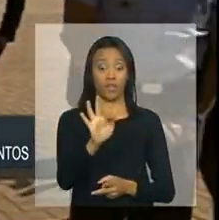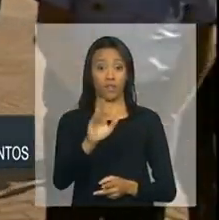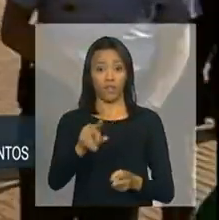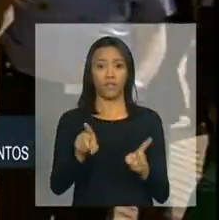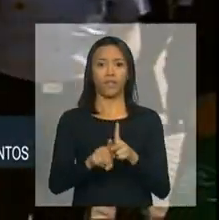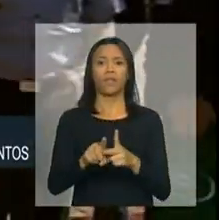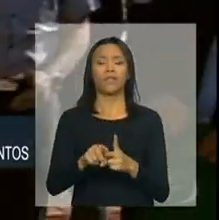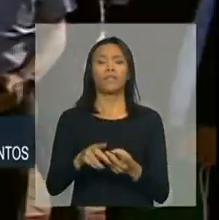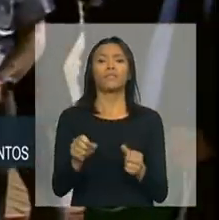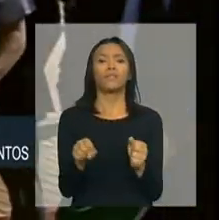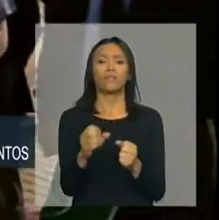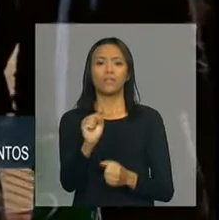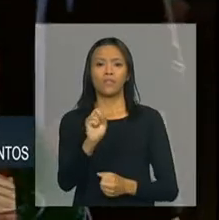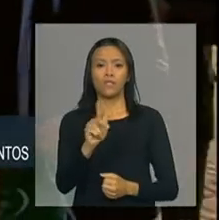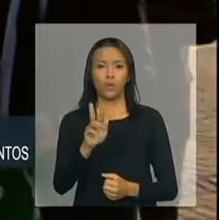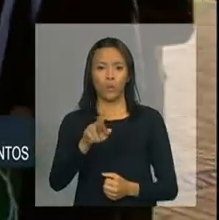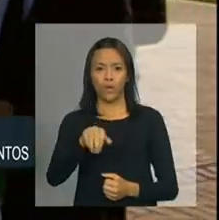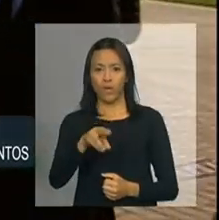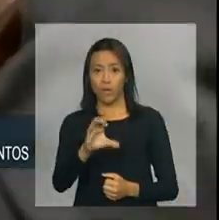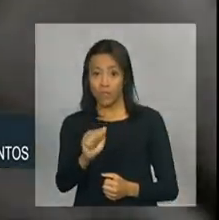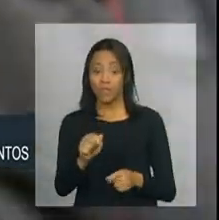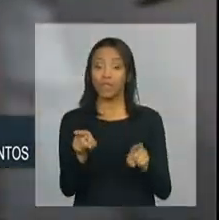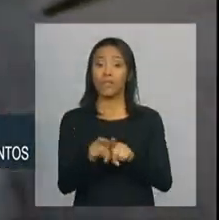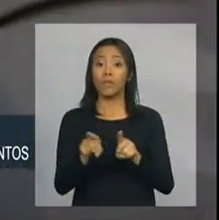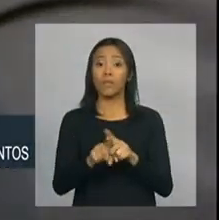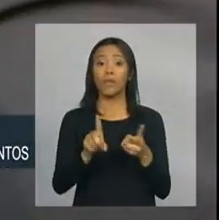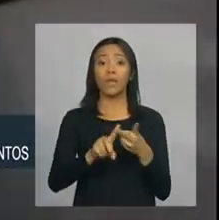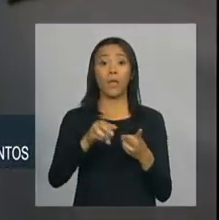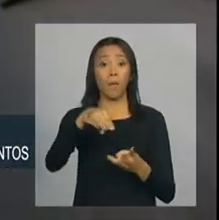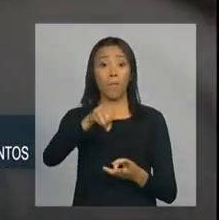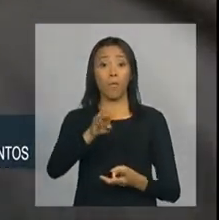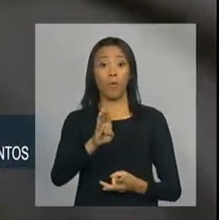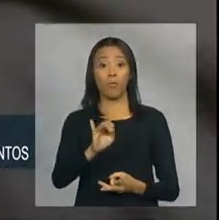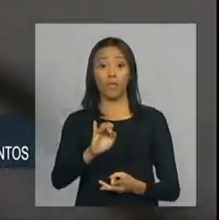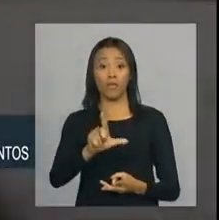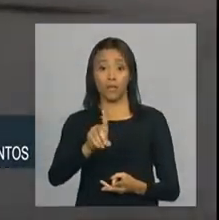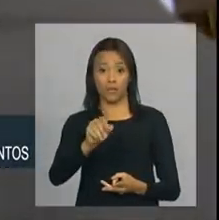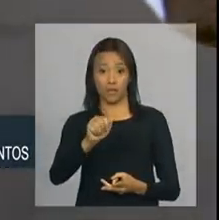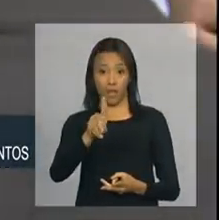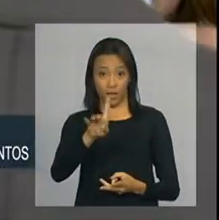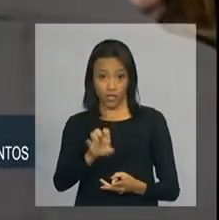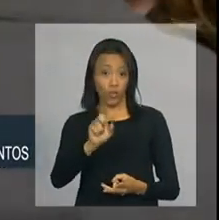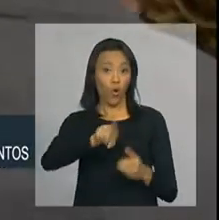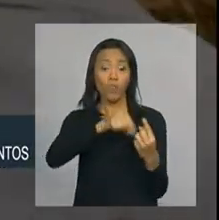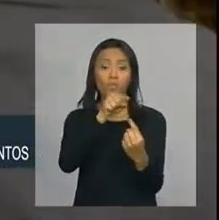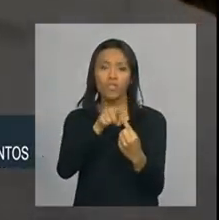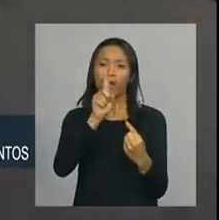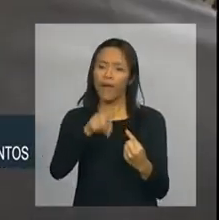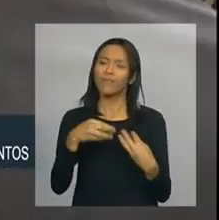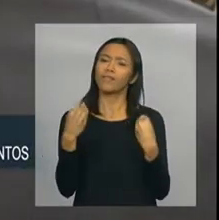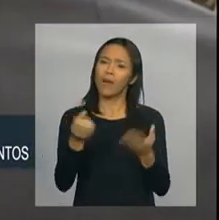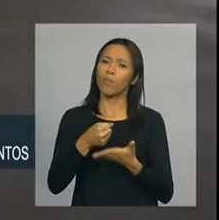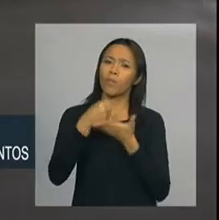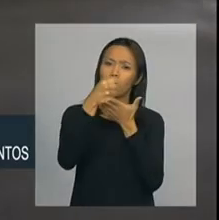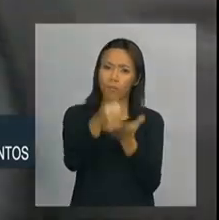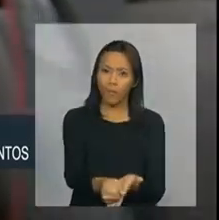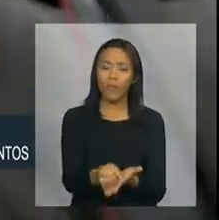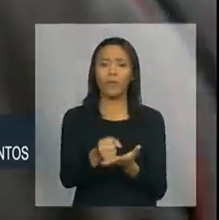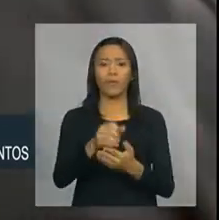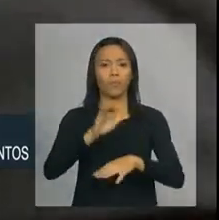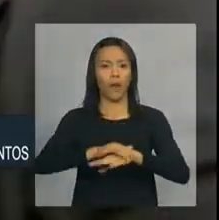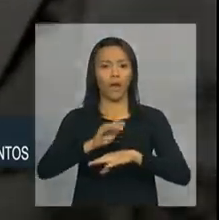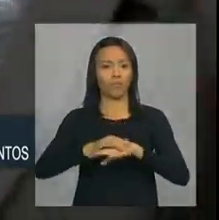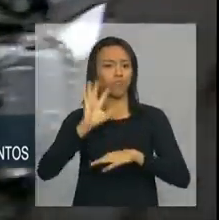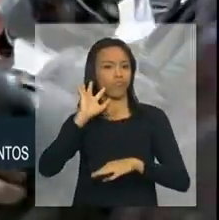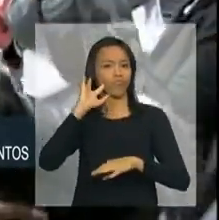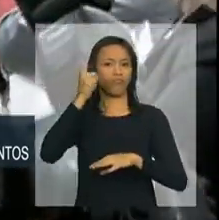privada e mobilidade urbana o objetivo é dar suporte para a tomada de decisão por parte